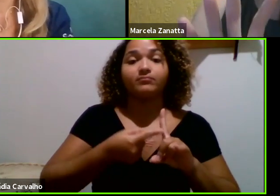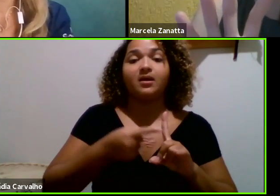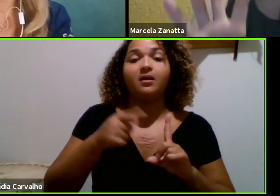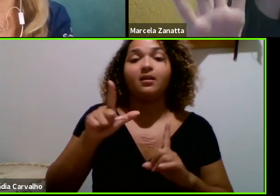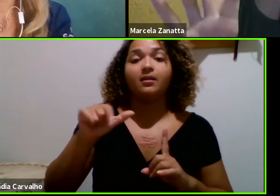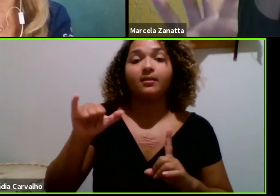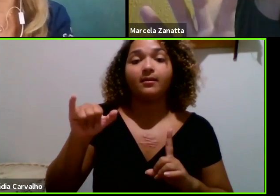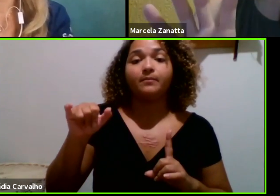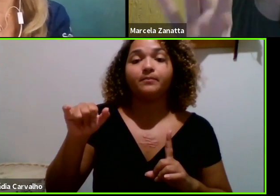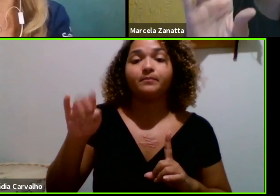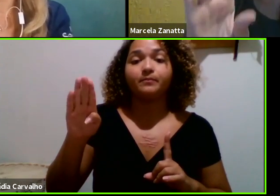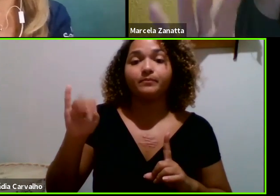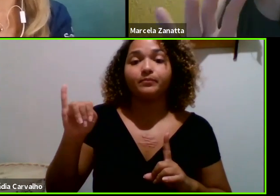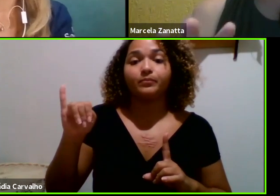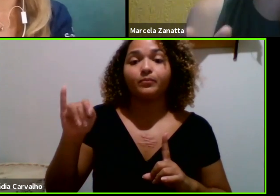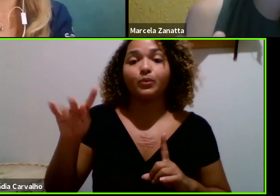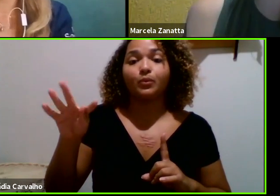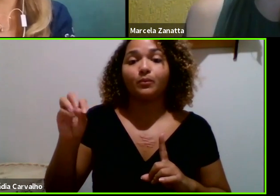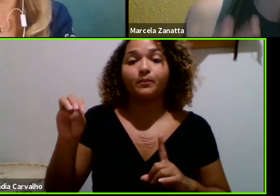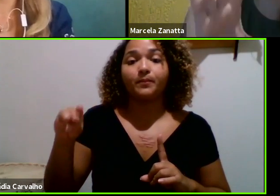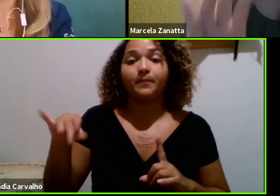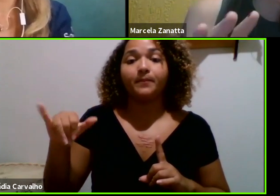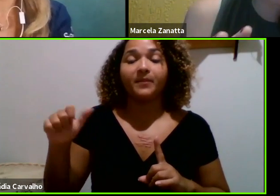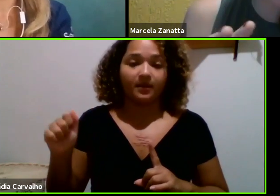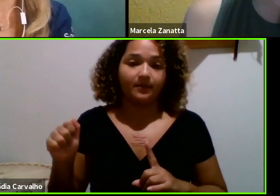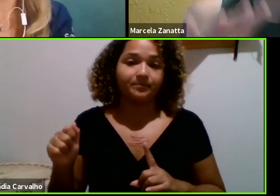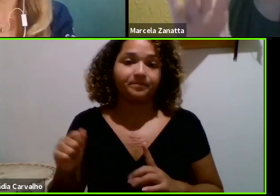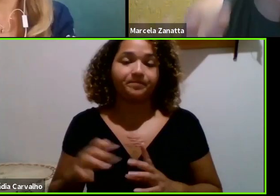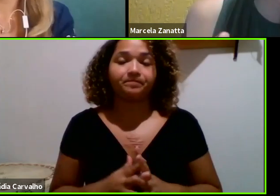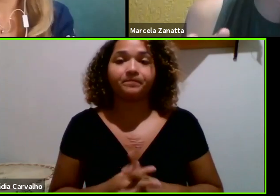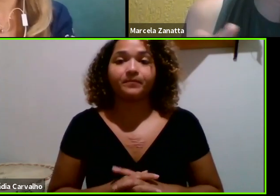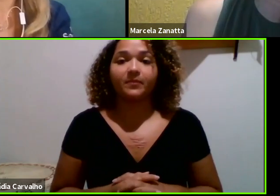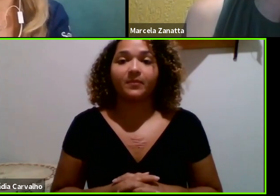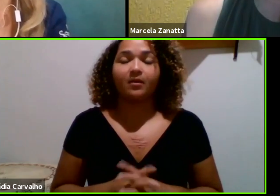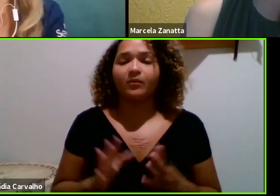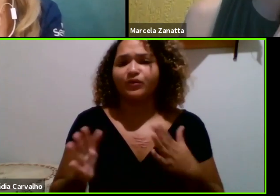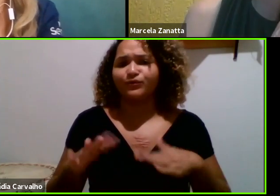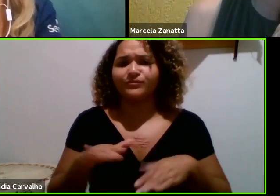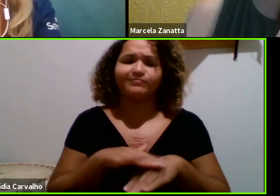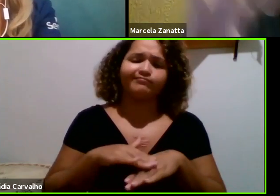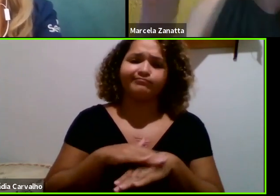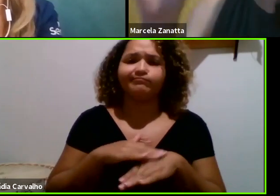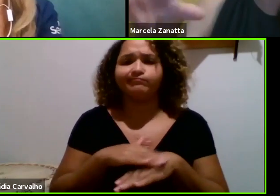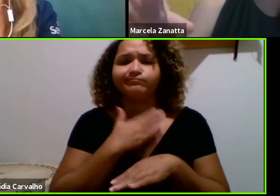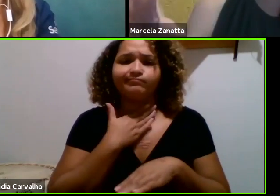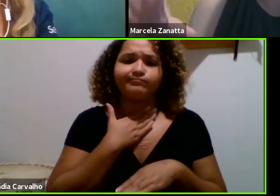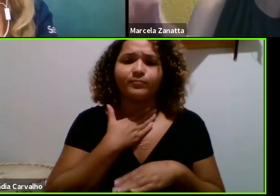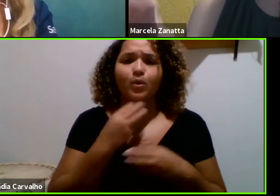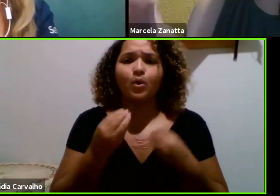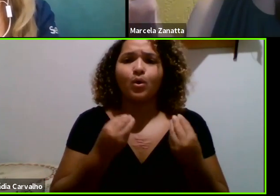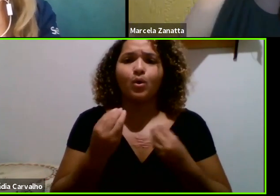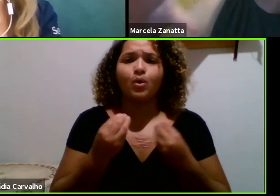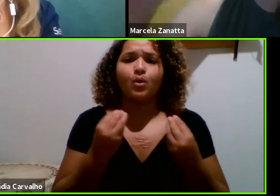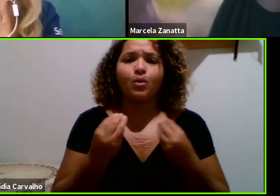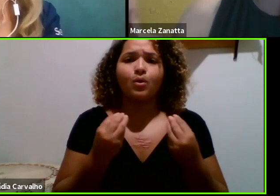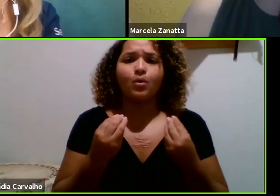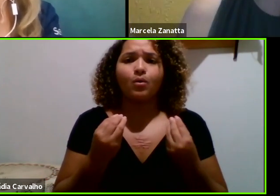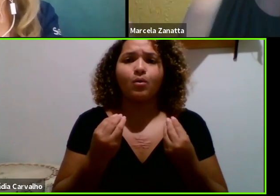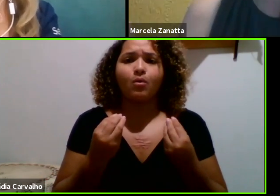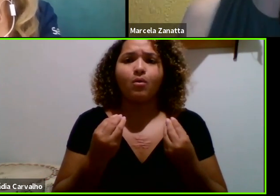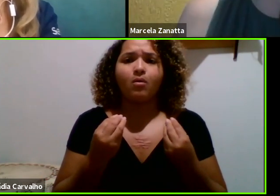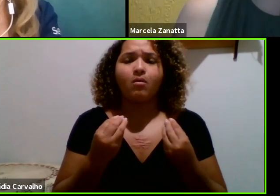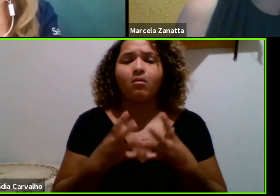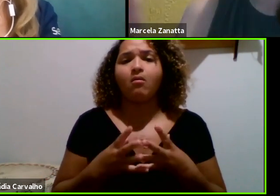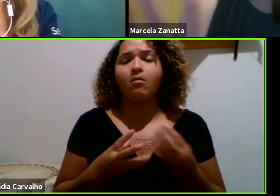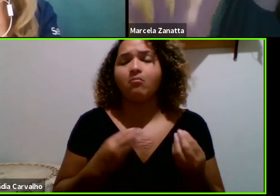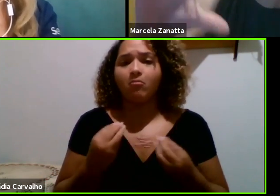faço do ALSO é que às vezes a gente vai falar de parto vertical com colegas médicos, mesmo enfermeiros, e a grande preocupação é como que eu resolvo distócia de ombros? Se a